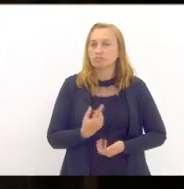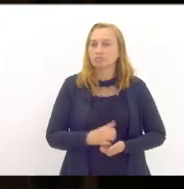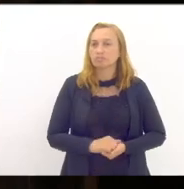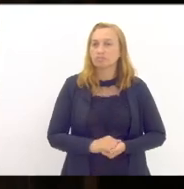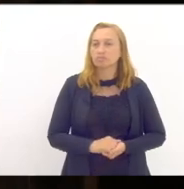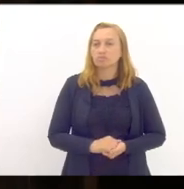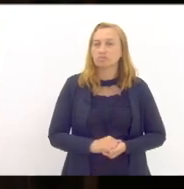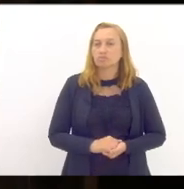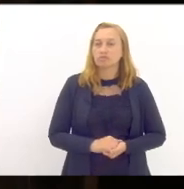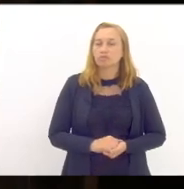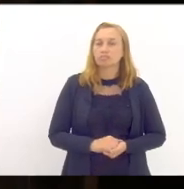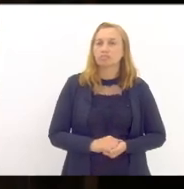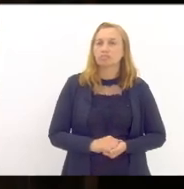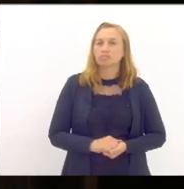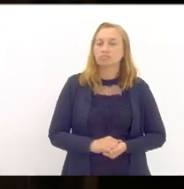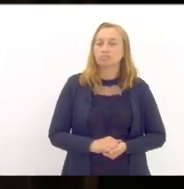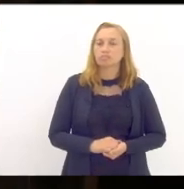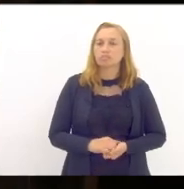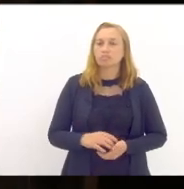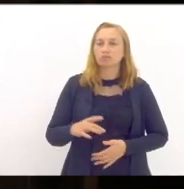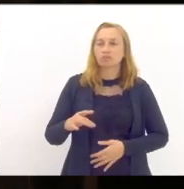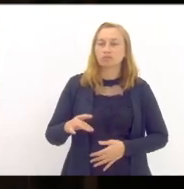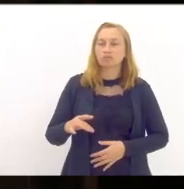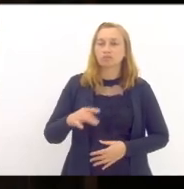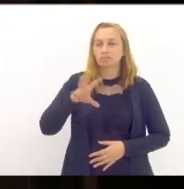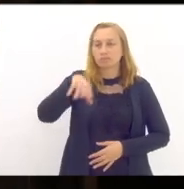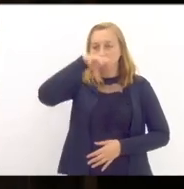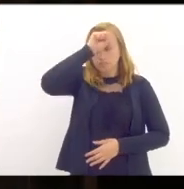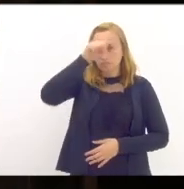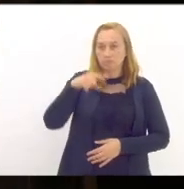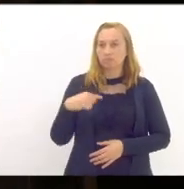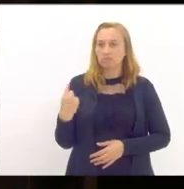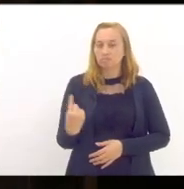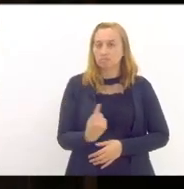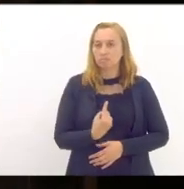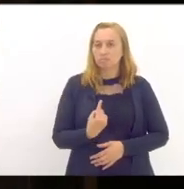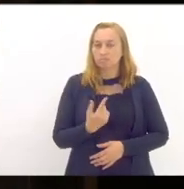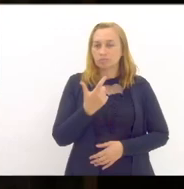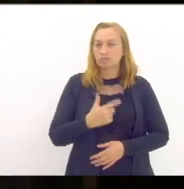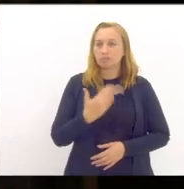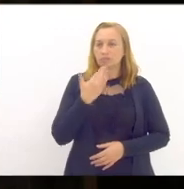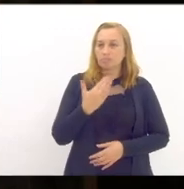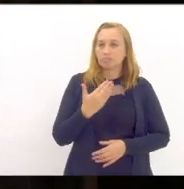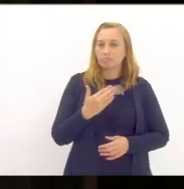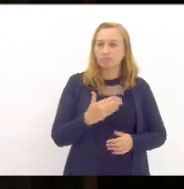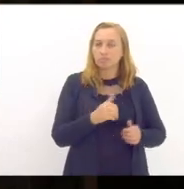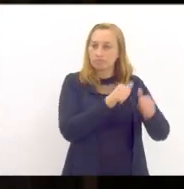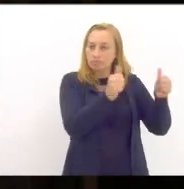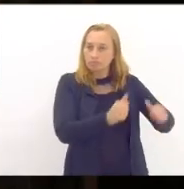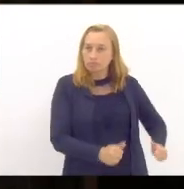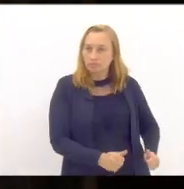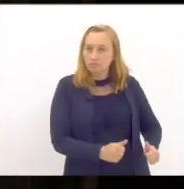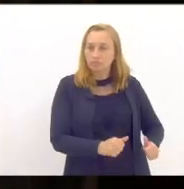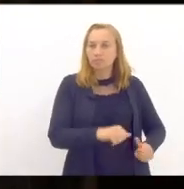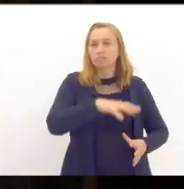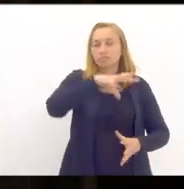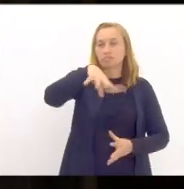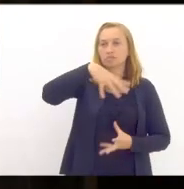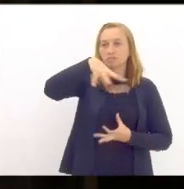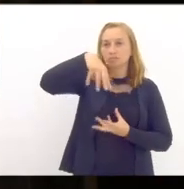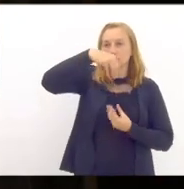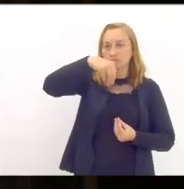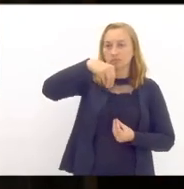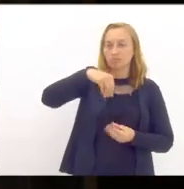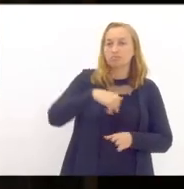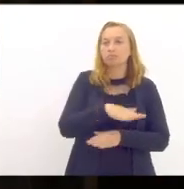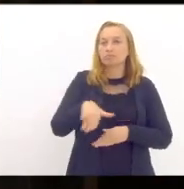E, como espírita, eu só peço que as entidades de luz, que os espíritos, as entidades, todas